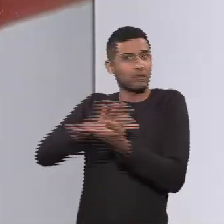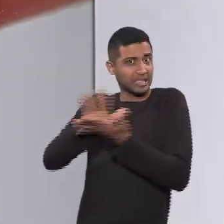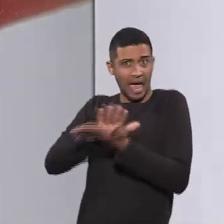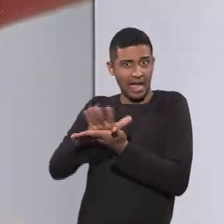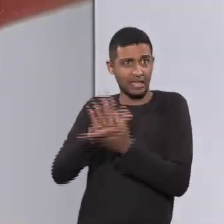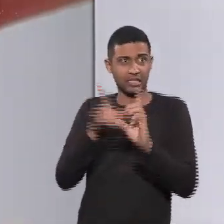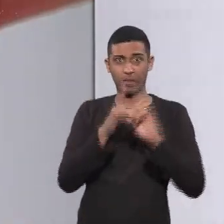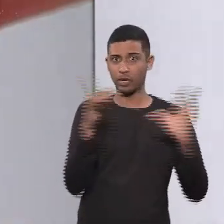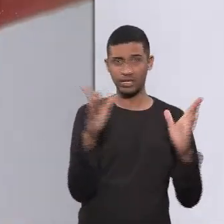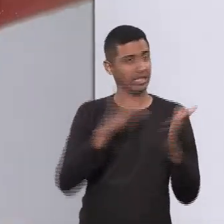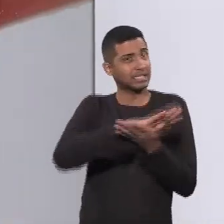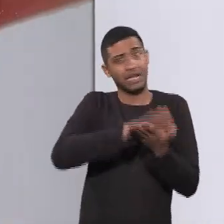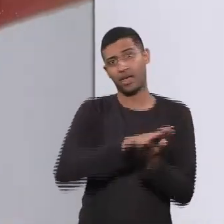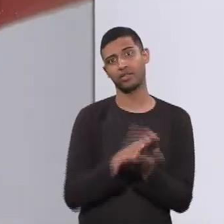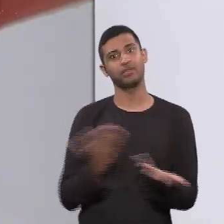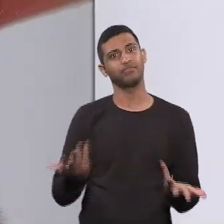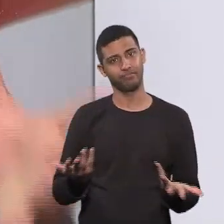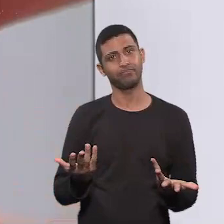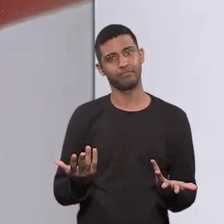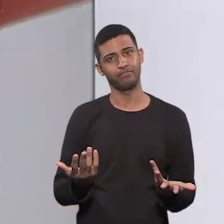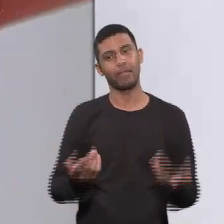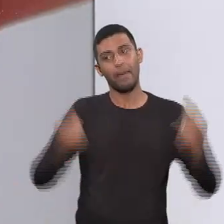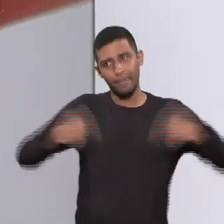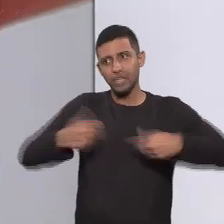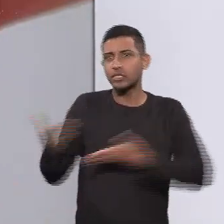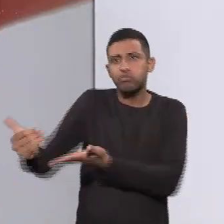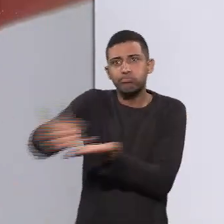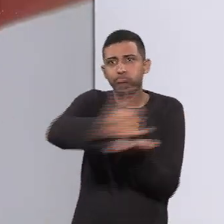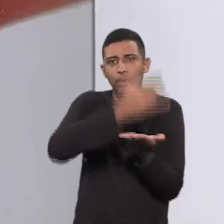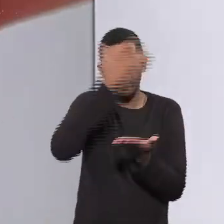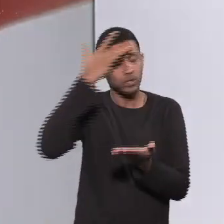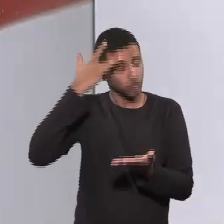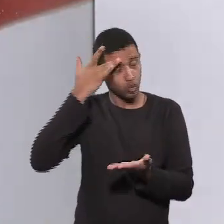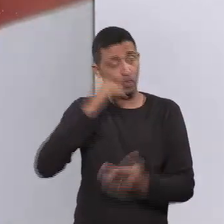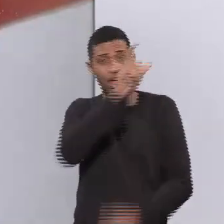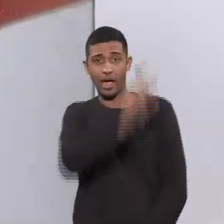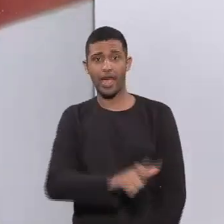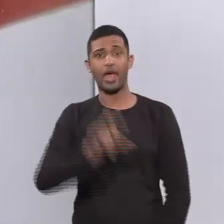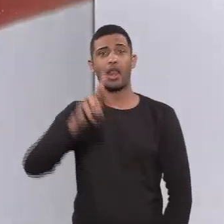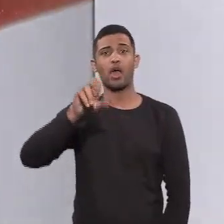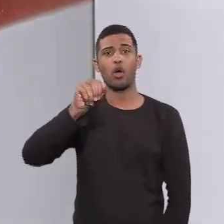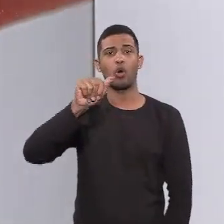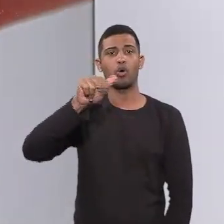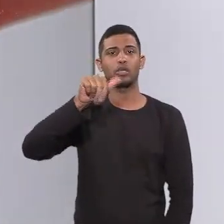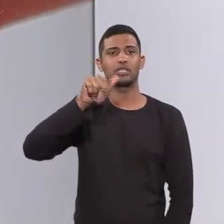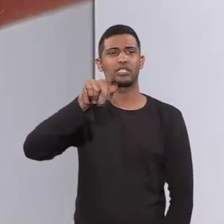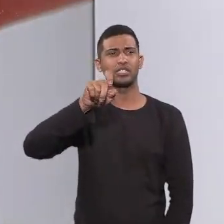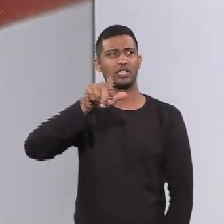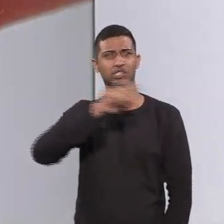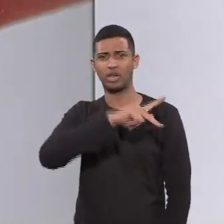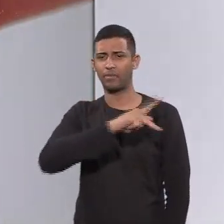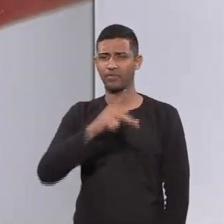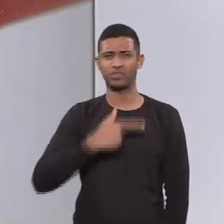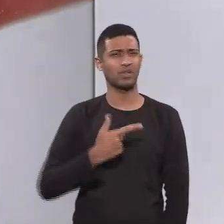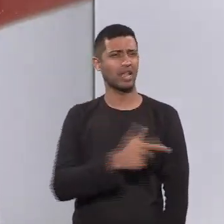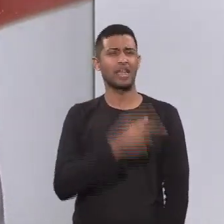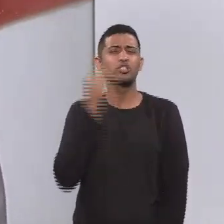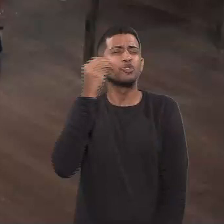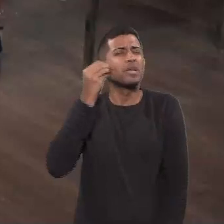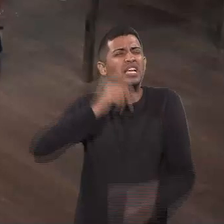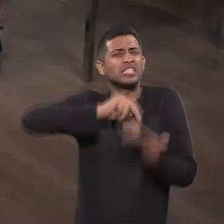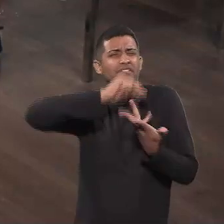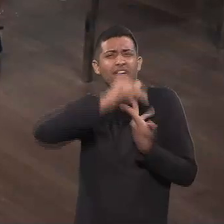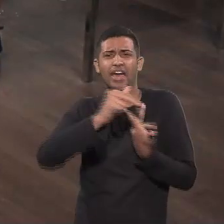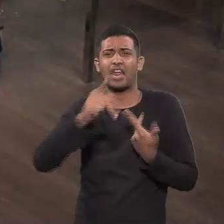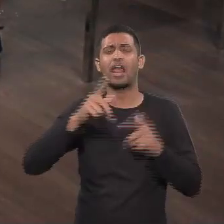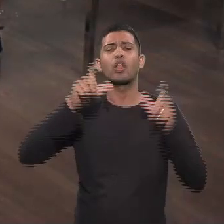há uma escola que acolhe as diferenças que estão materializadas na nossa humanidade. A professora Rosângela tem experiências muito interessantes nesse sentido lá nas